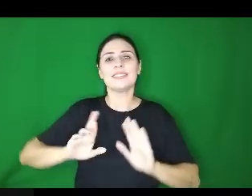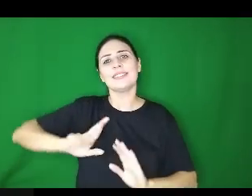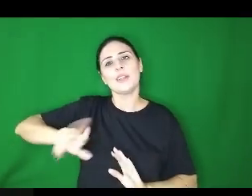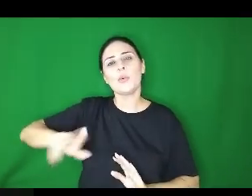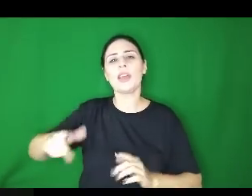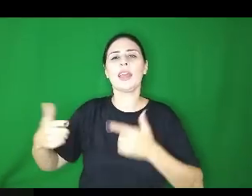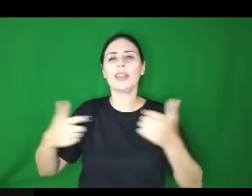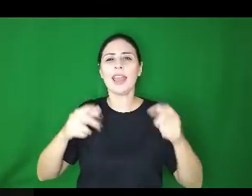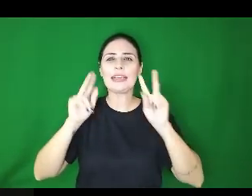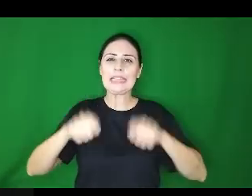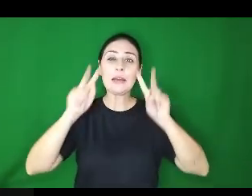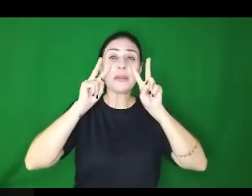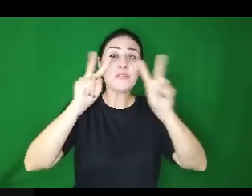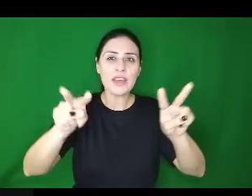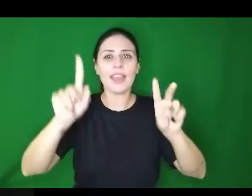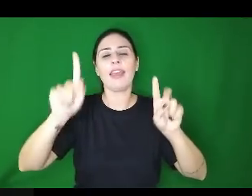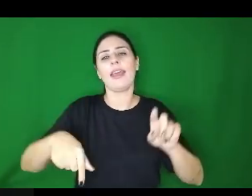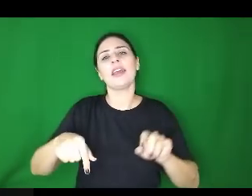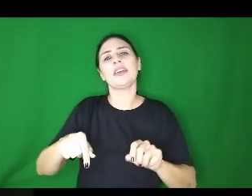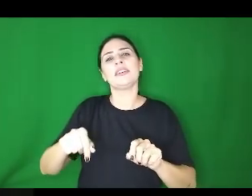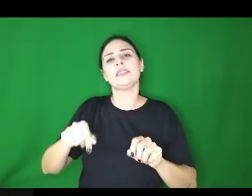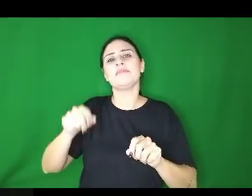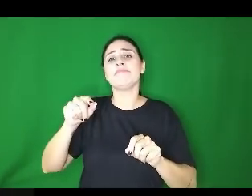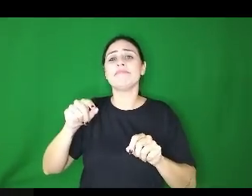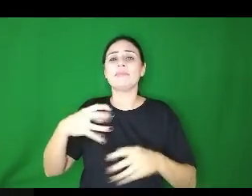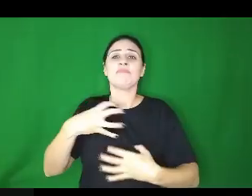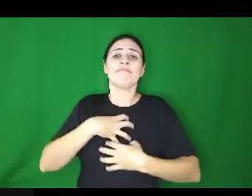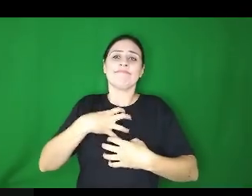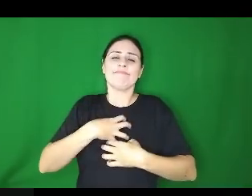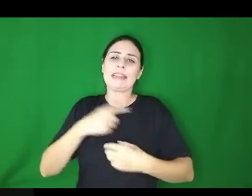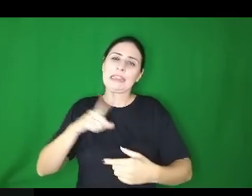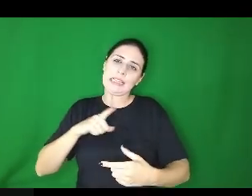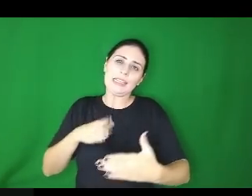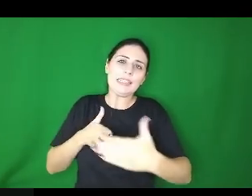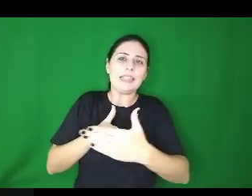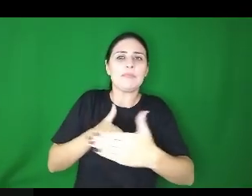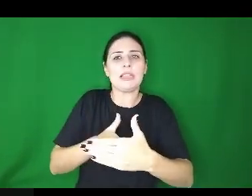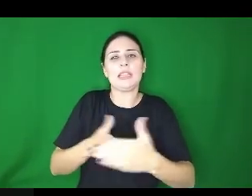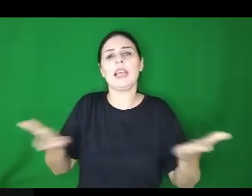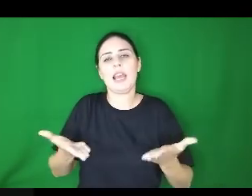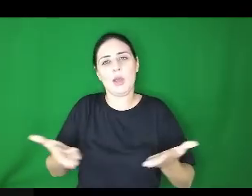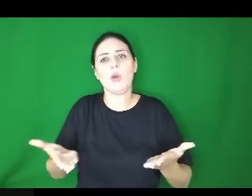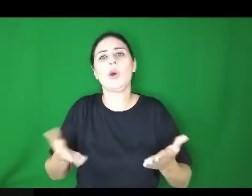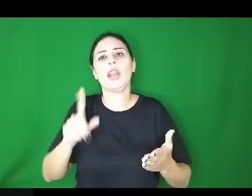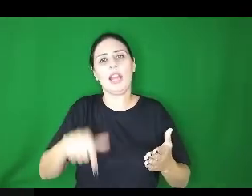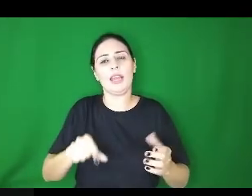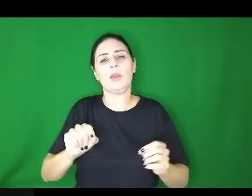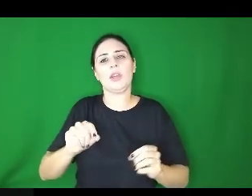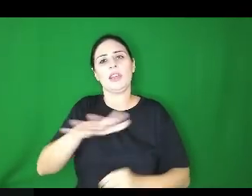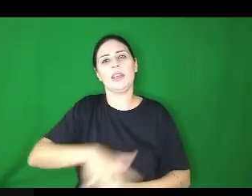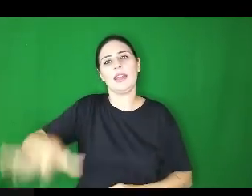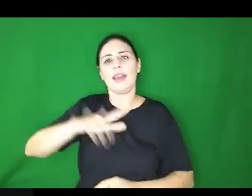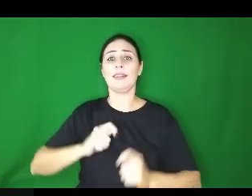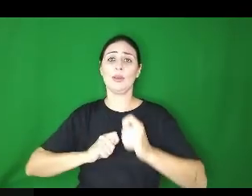que talvez a guerra, ela traga, a guerra física, ela é mais objetiva, ela vê claramente as coisas, aí a gente vai falar, não